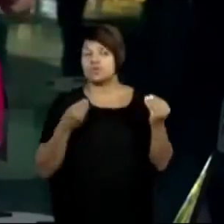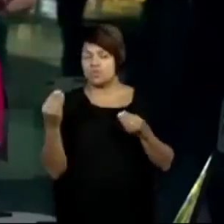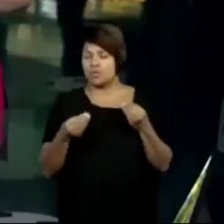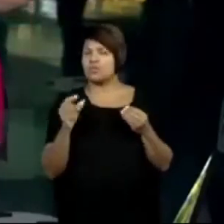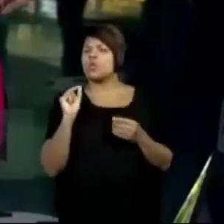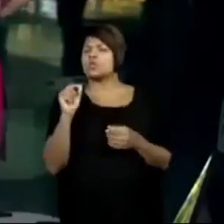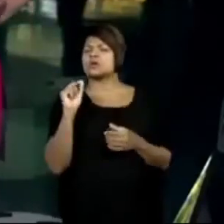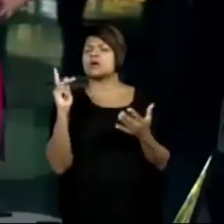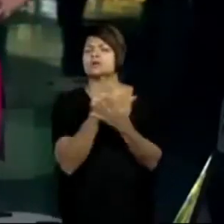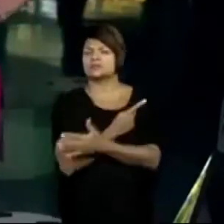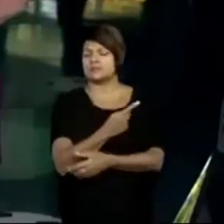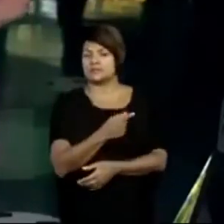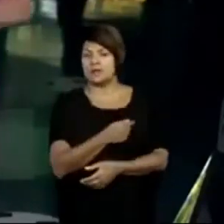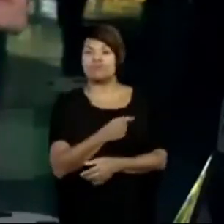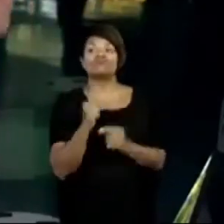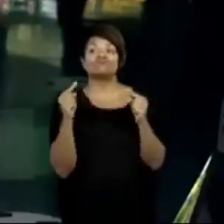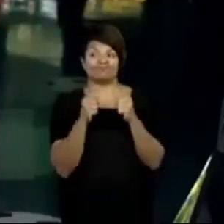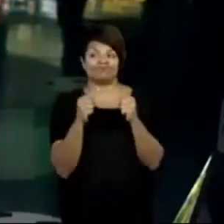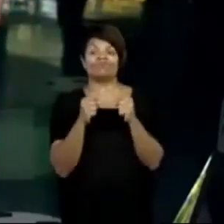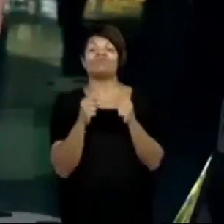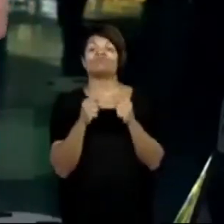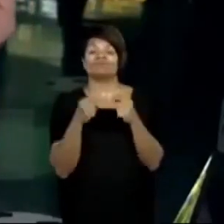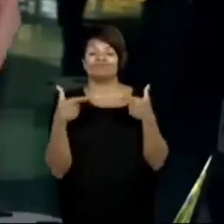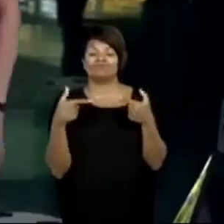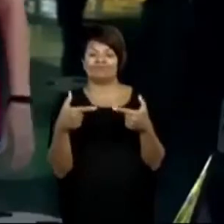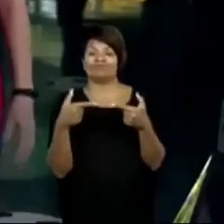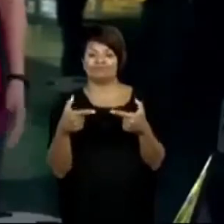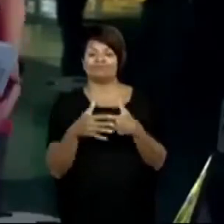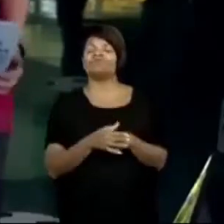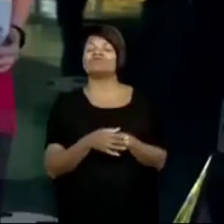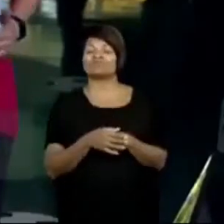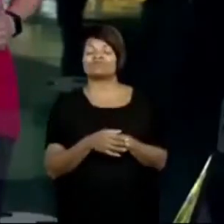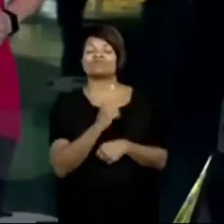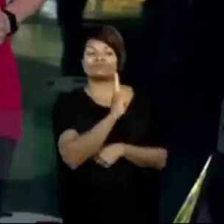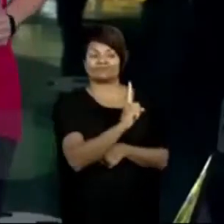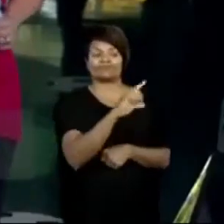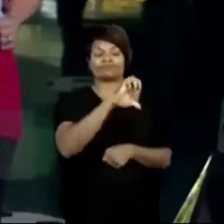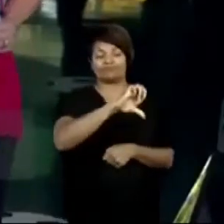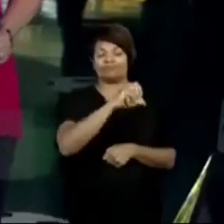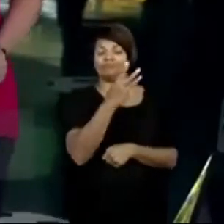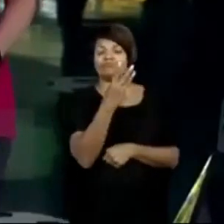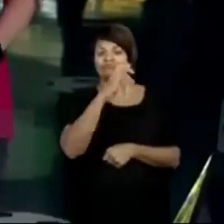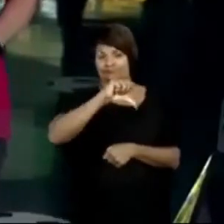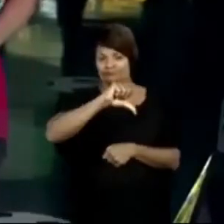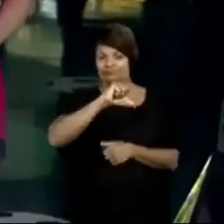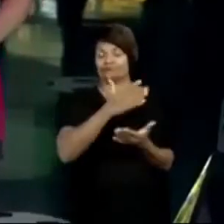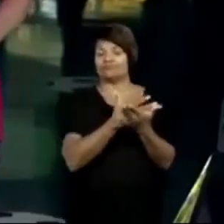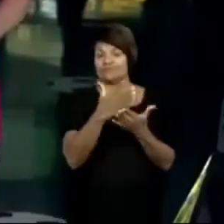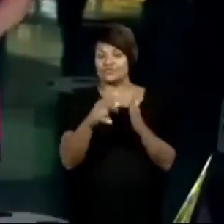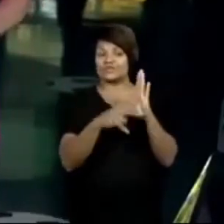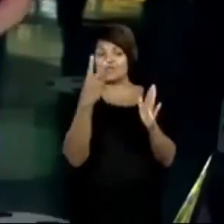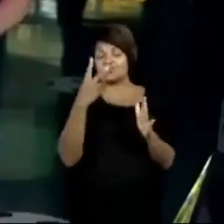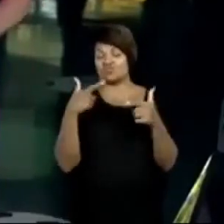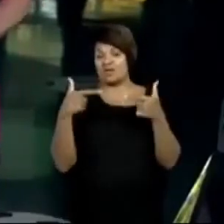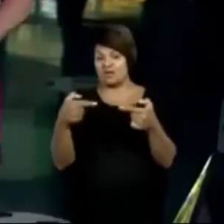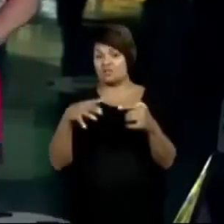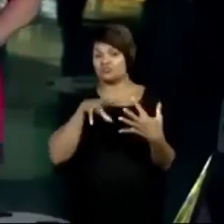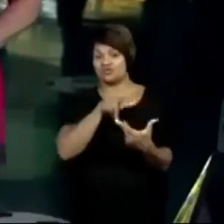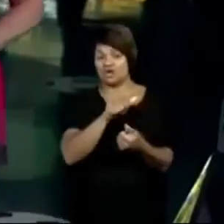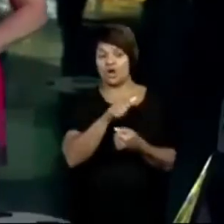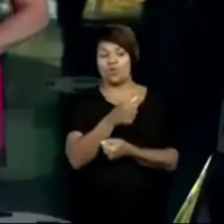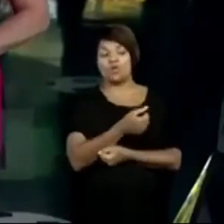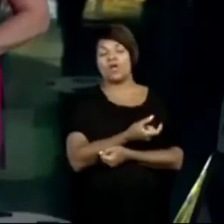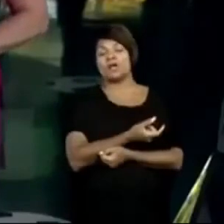E tem a ver com guerra, é isso? Sim, em 1939 deu início à Segunda Guerra Mundial e ela durou